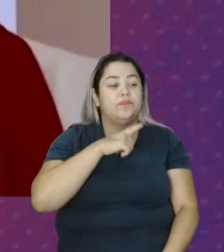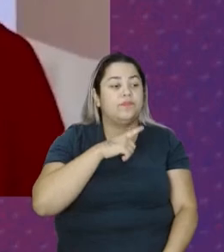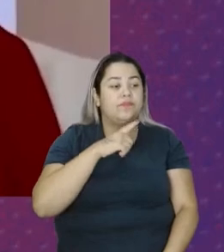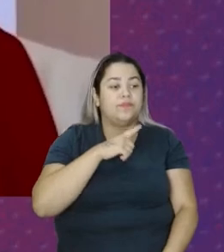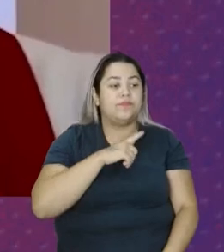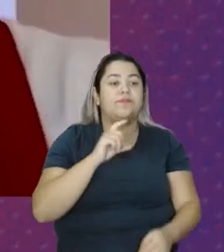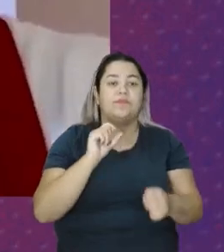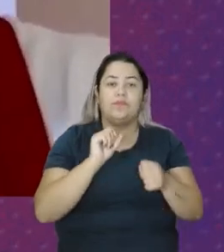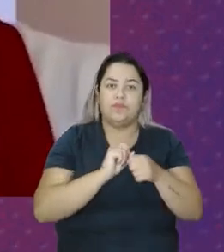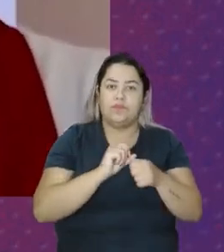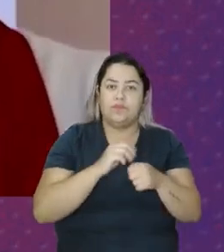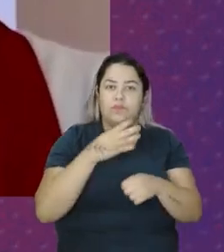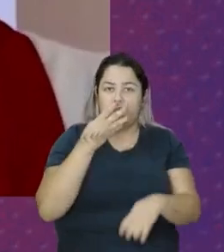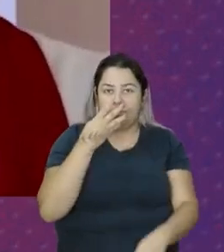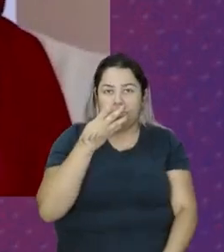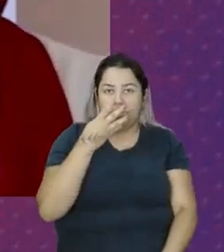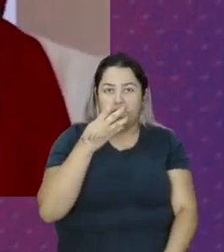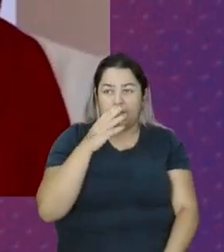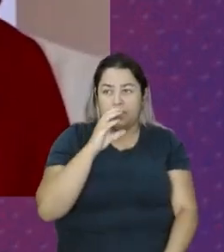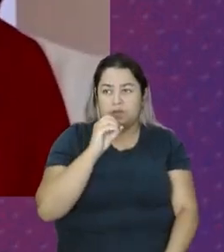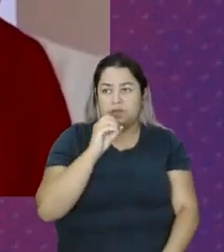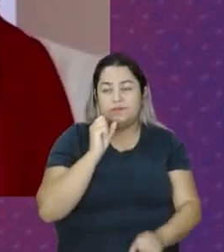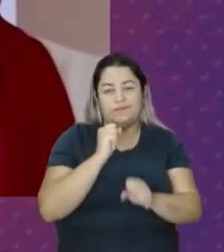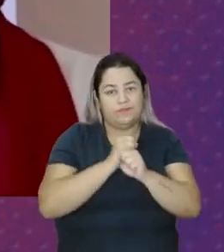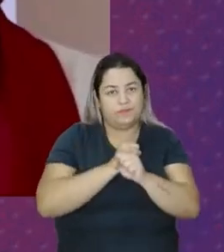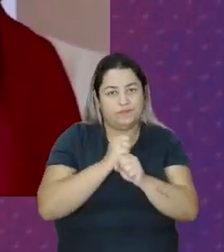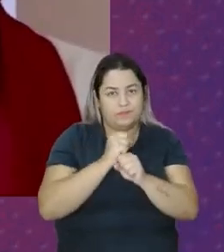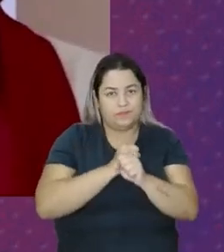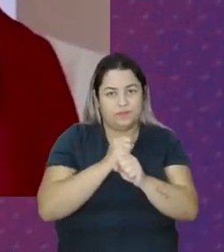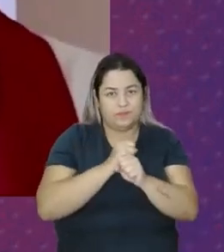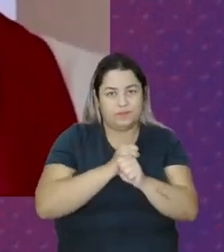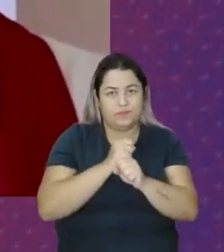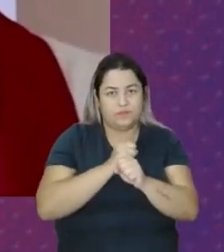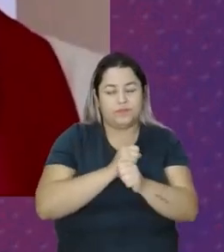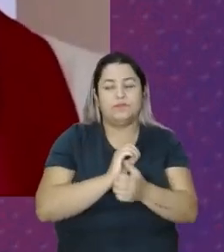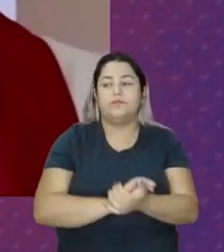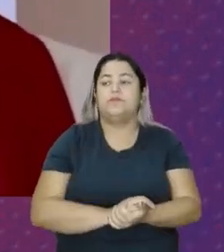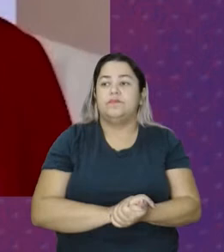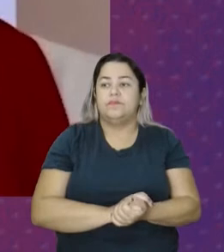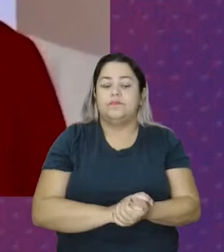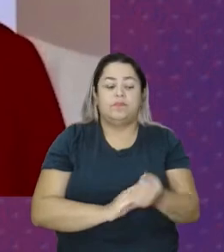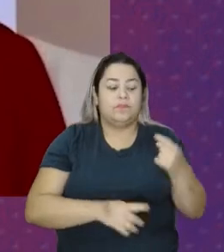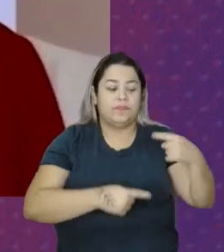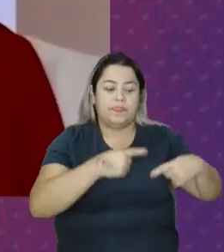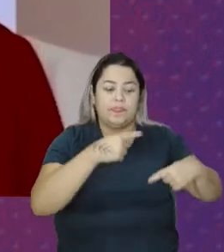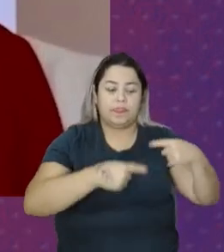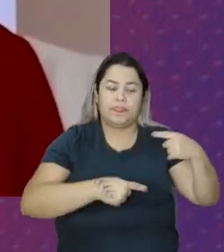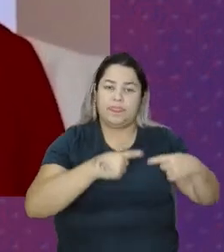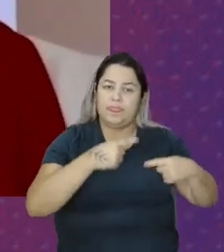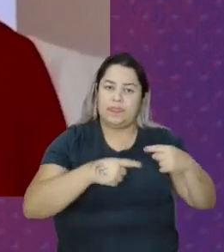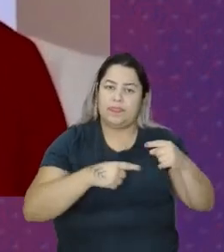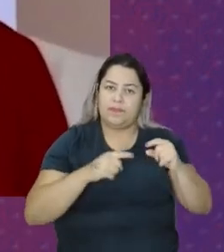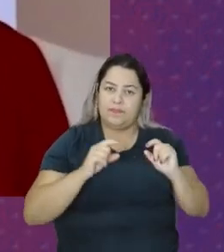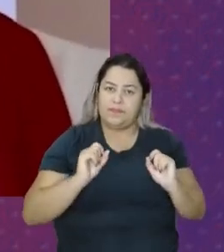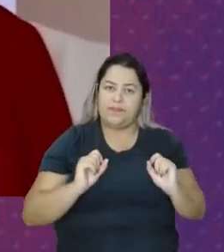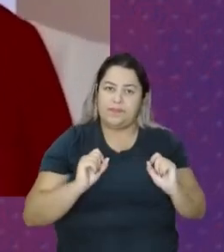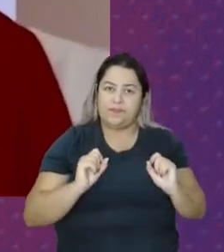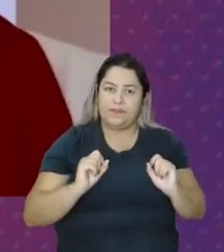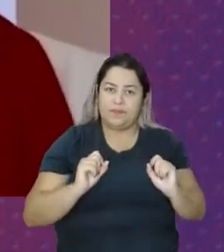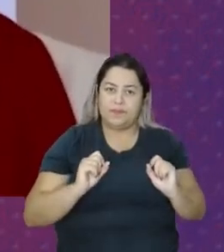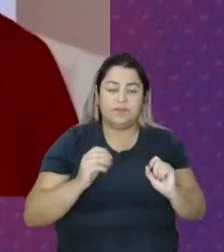durante esses últimos 40 anos das políticas em que